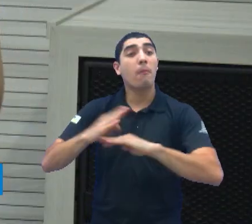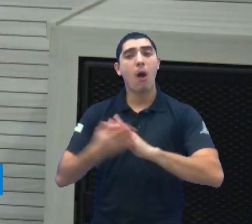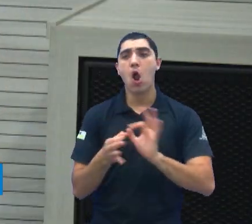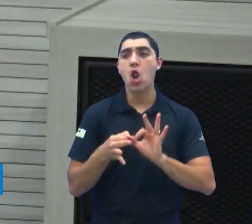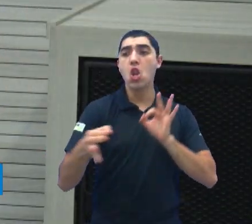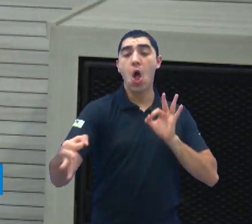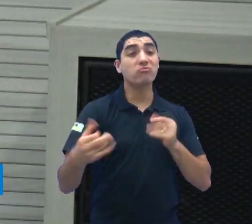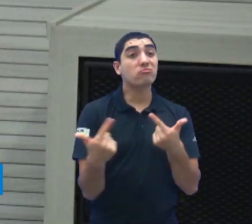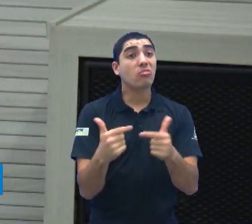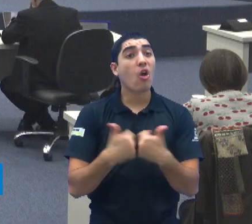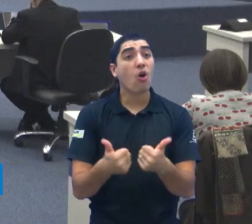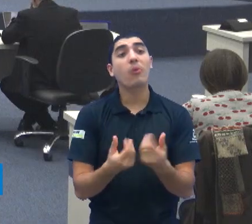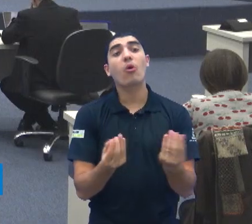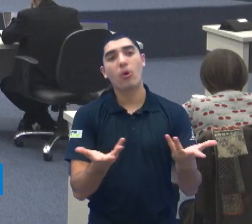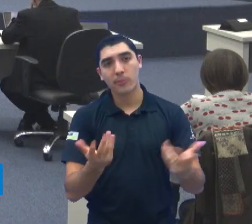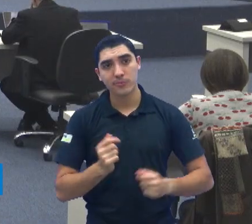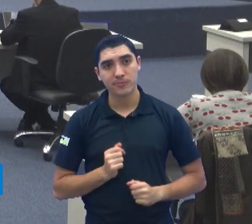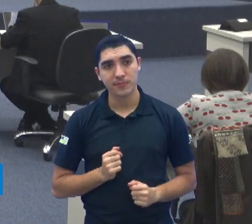atendido.